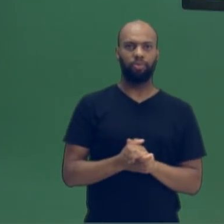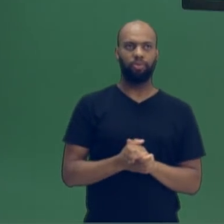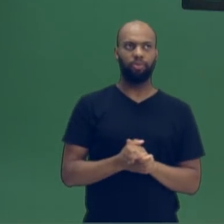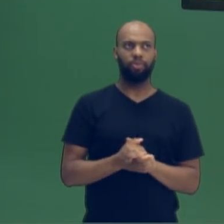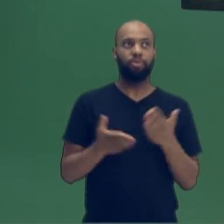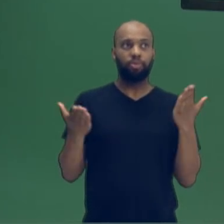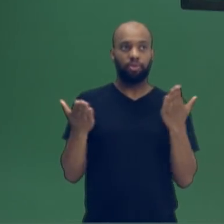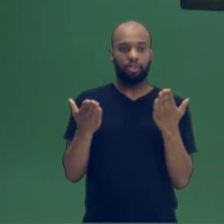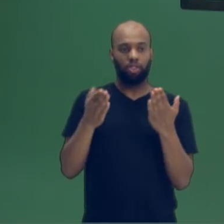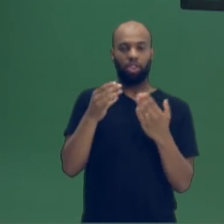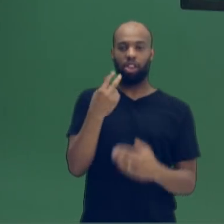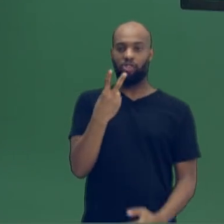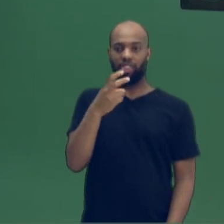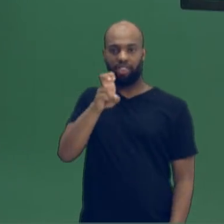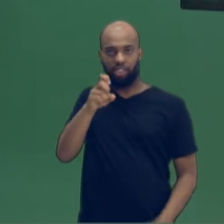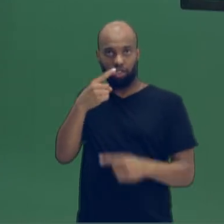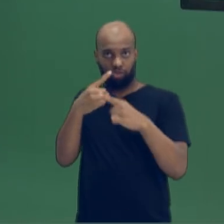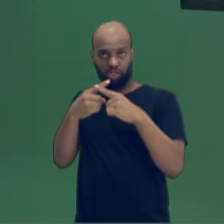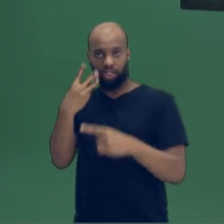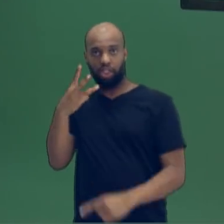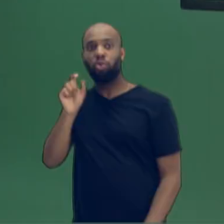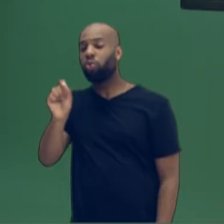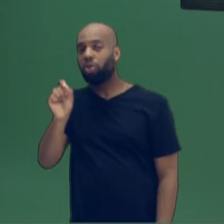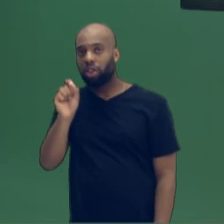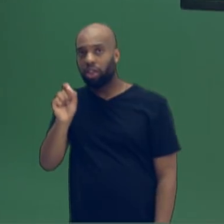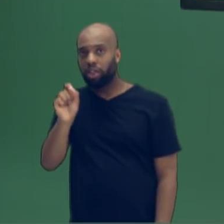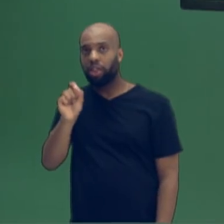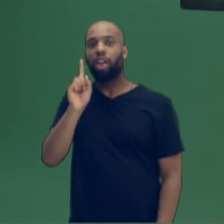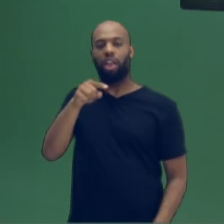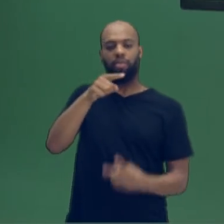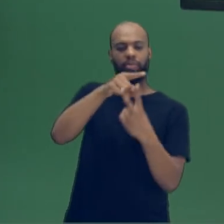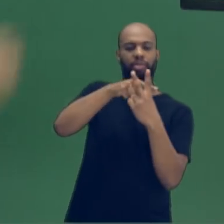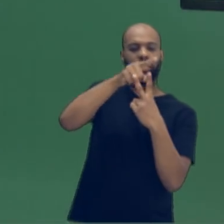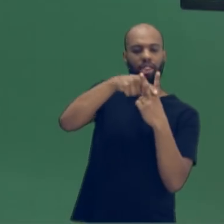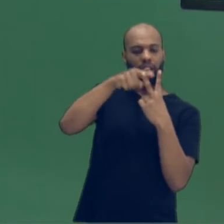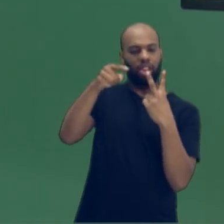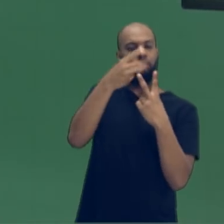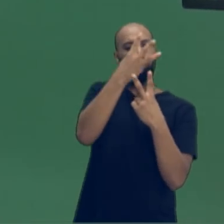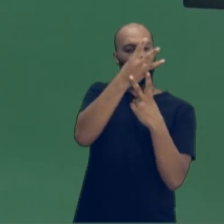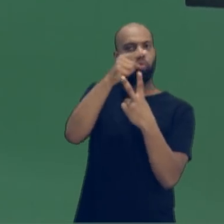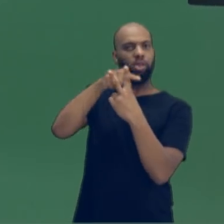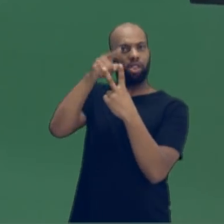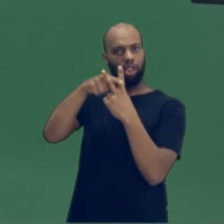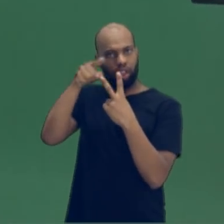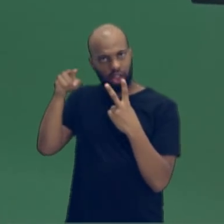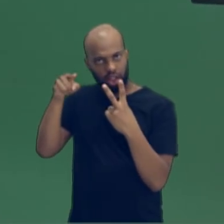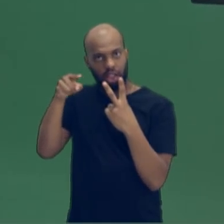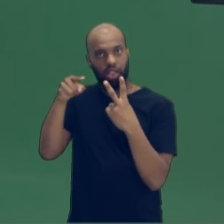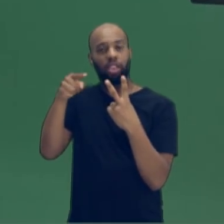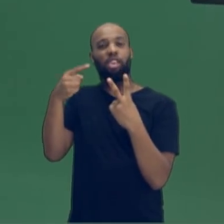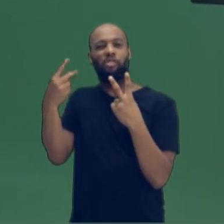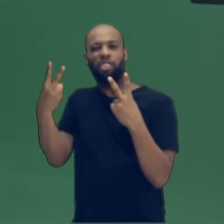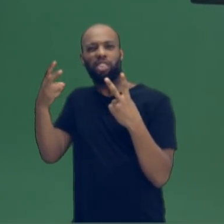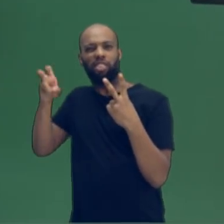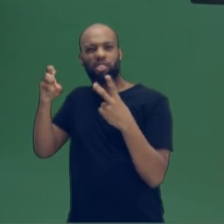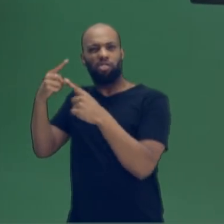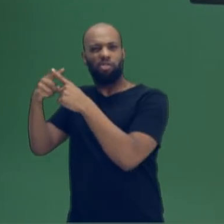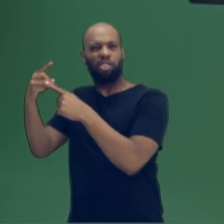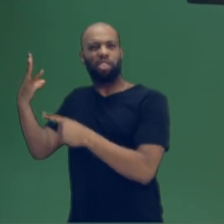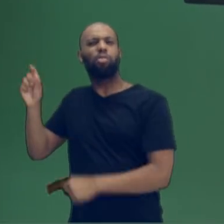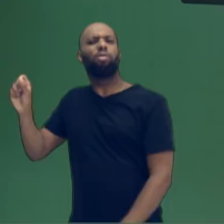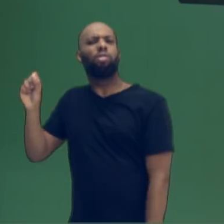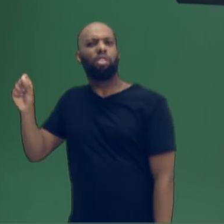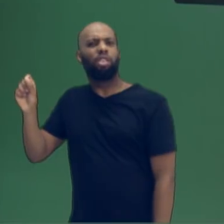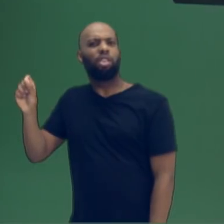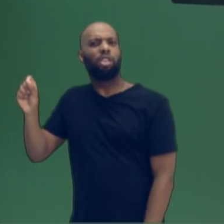E nesse caso vai resultar em raiz cúbica da raiz quadrada de 25 vezes 3, resulta